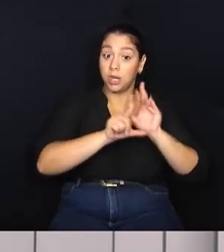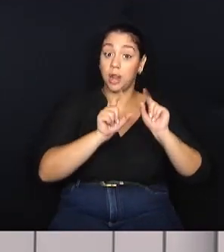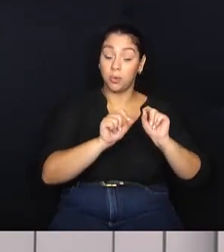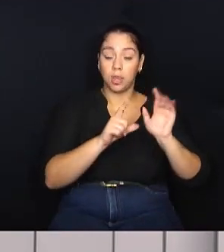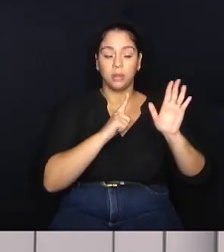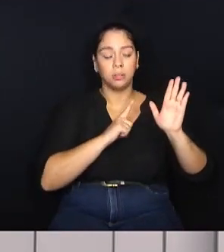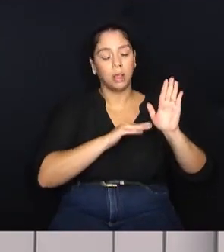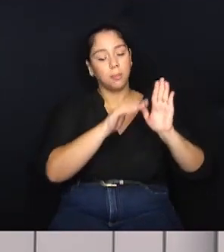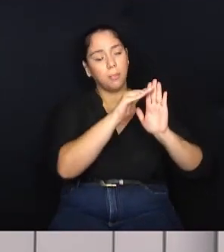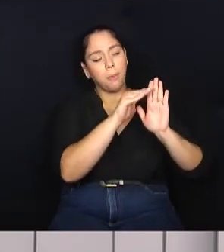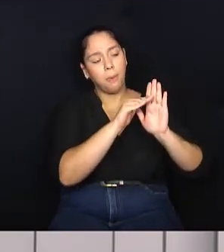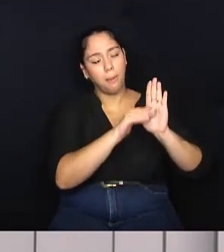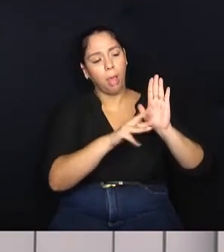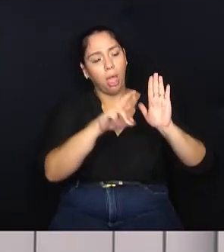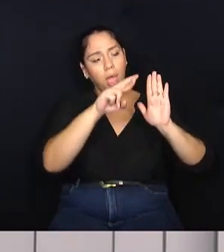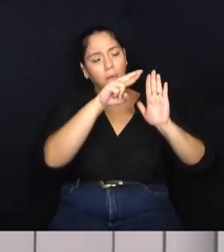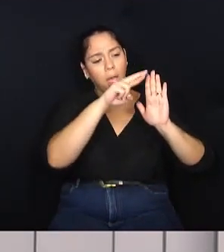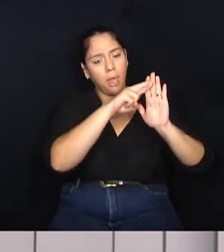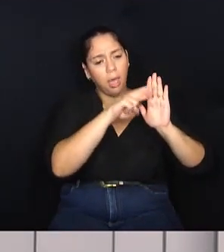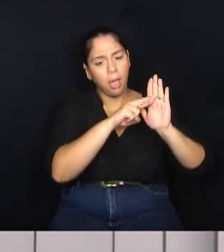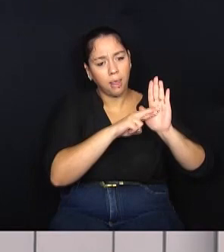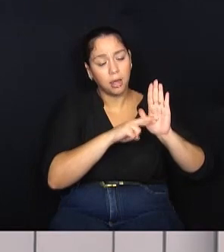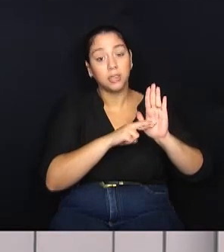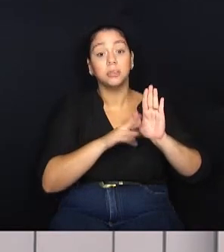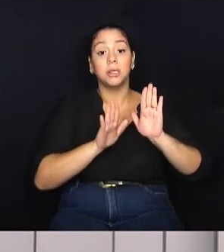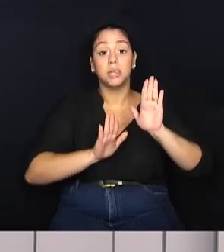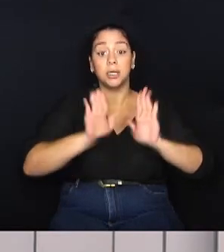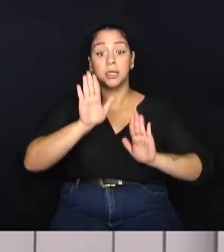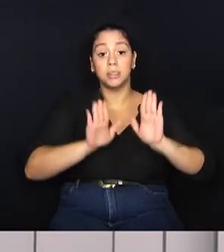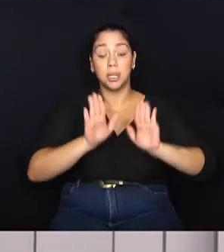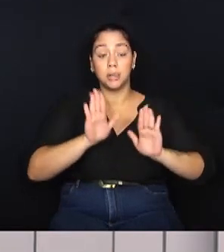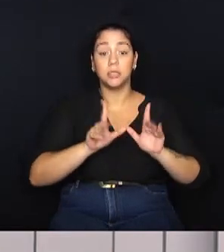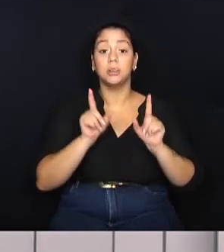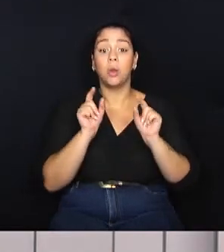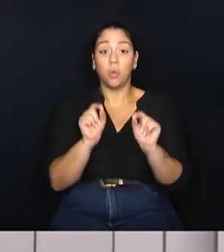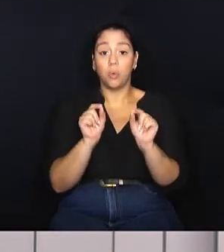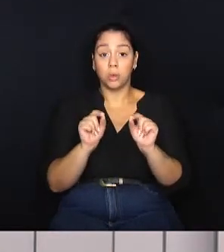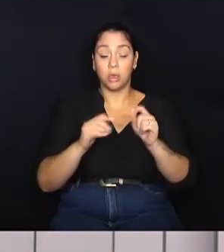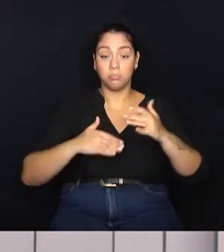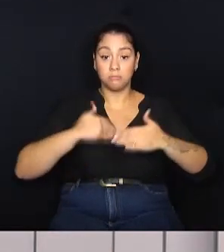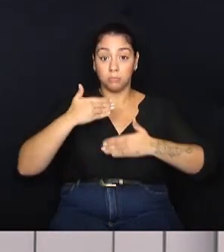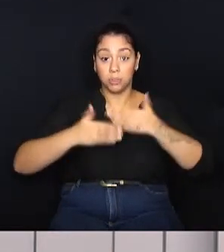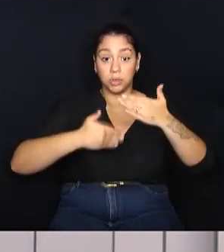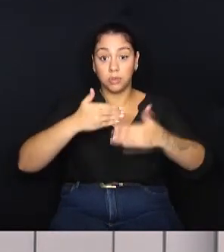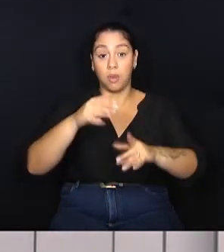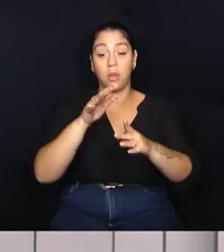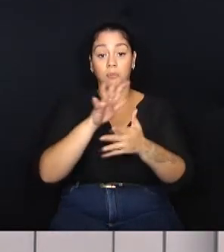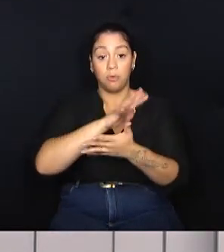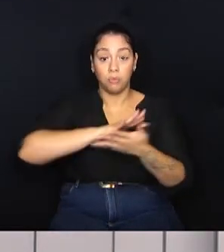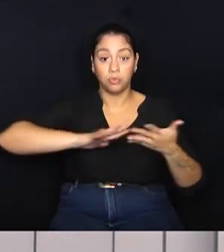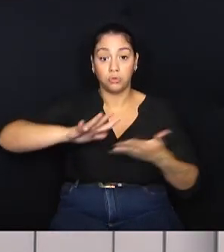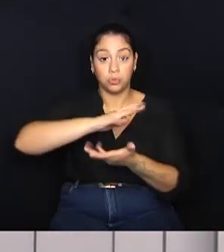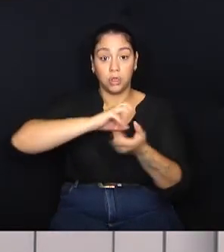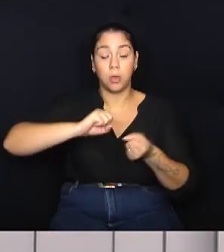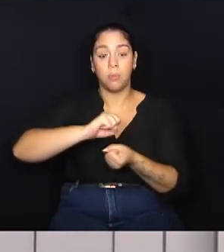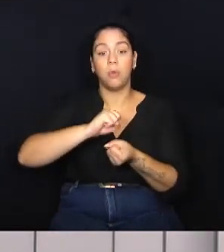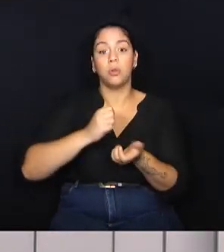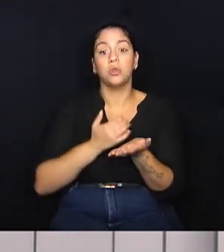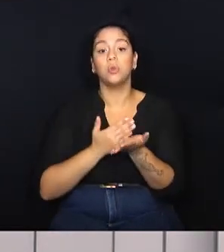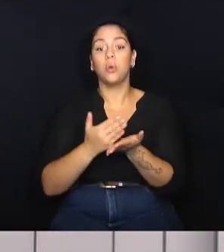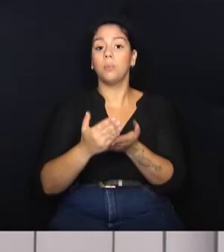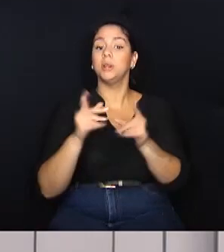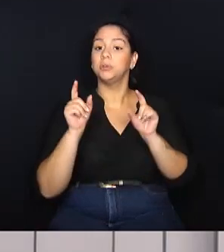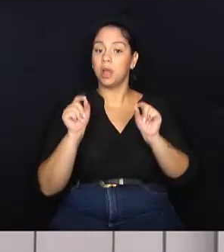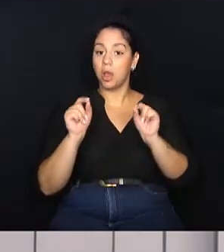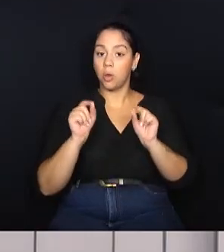de regras e para as licitações, de modo a promover o desenvolvimento sustentável pela inserção dos